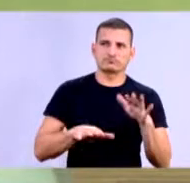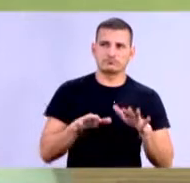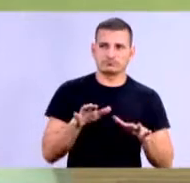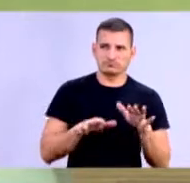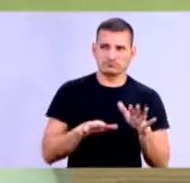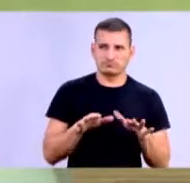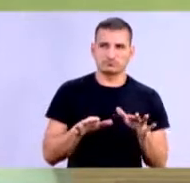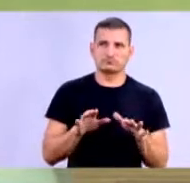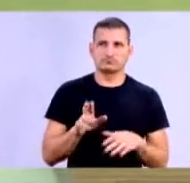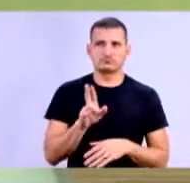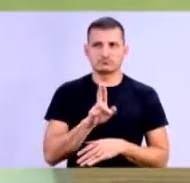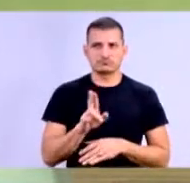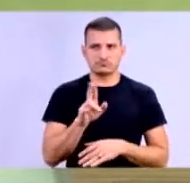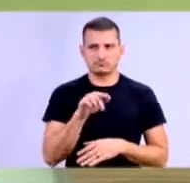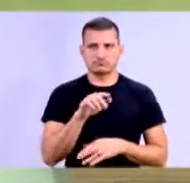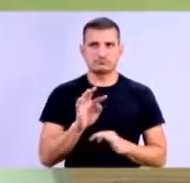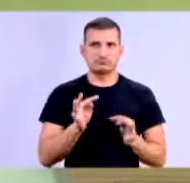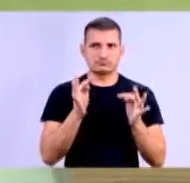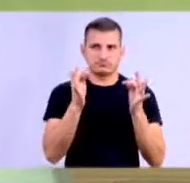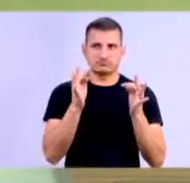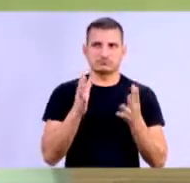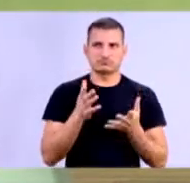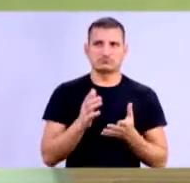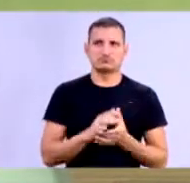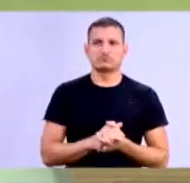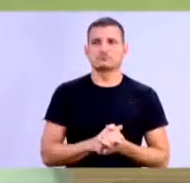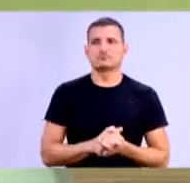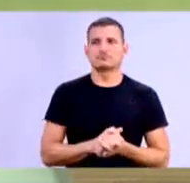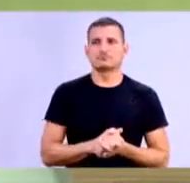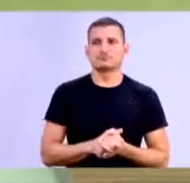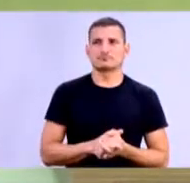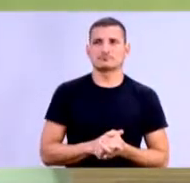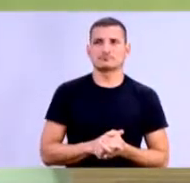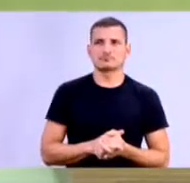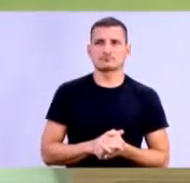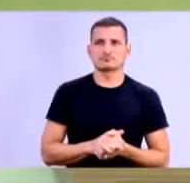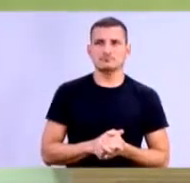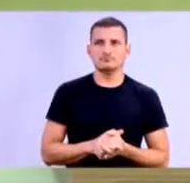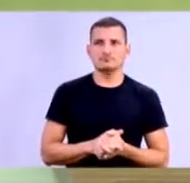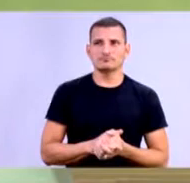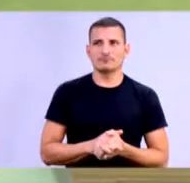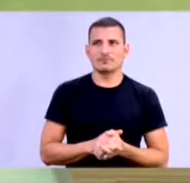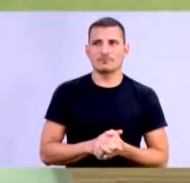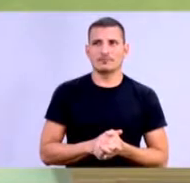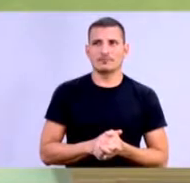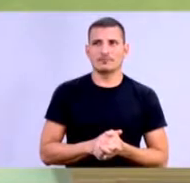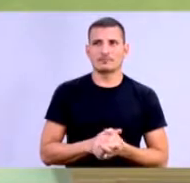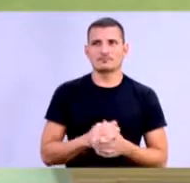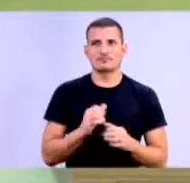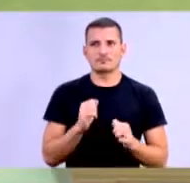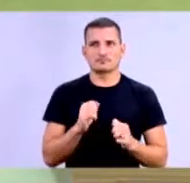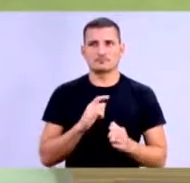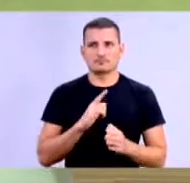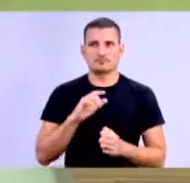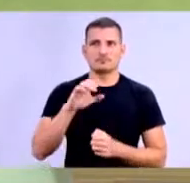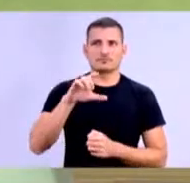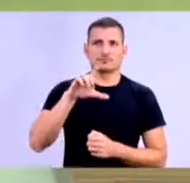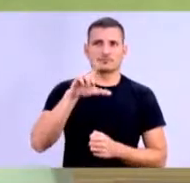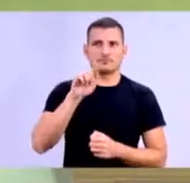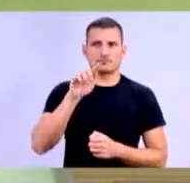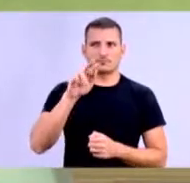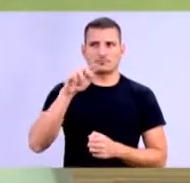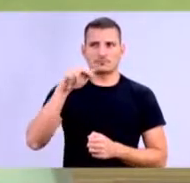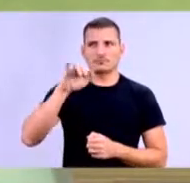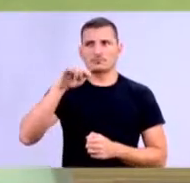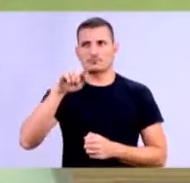se utiliza essas tecnologias, né? Claro. Ele colocou bem aqui que pode ter o metodologia e-learning